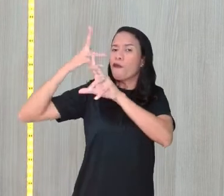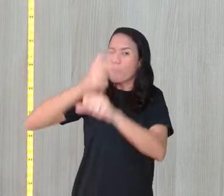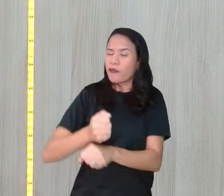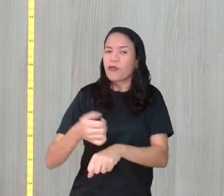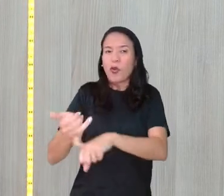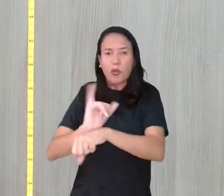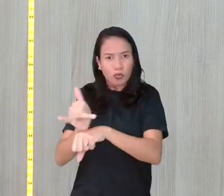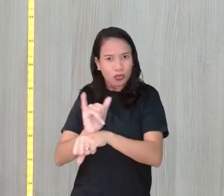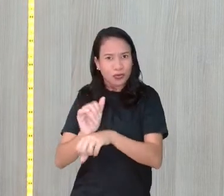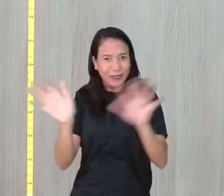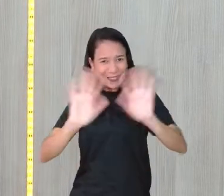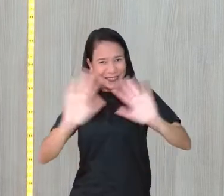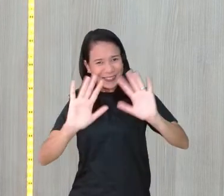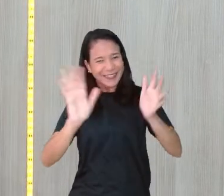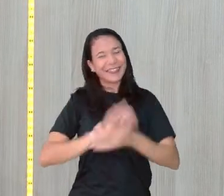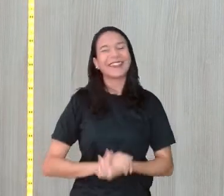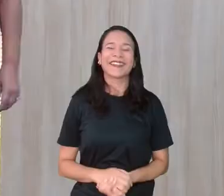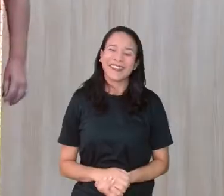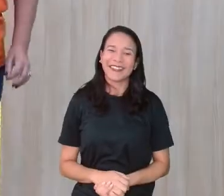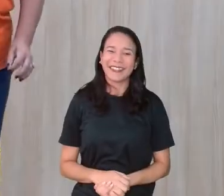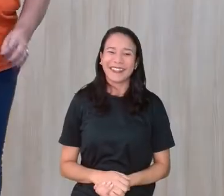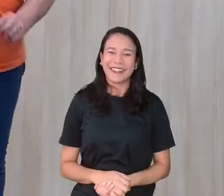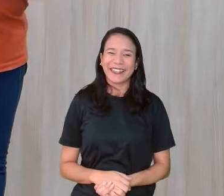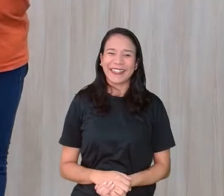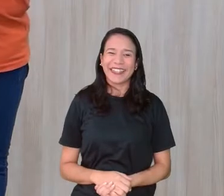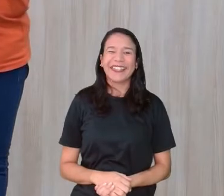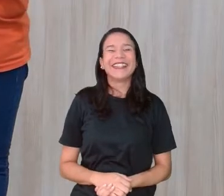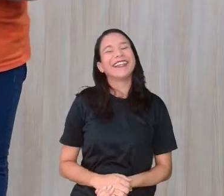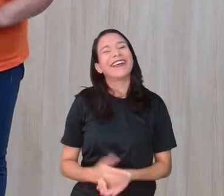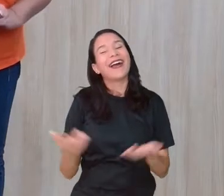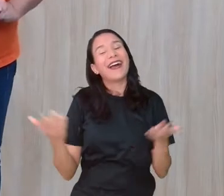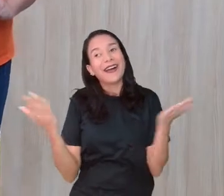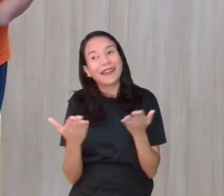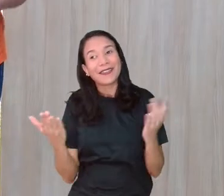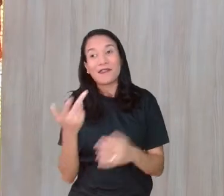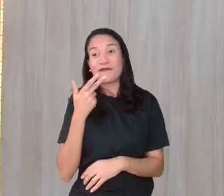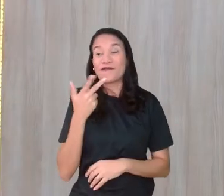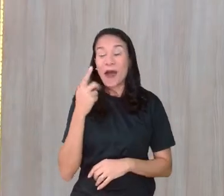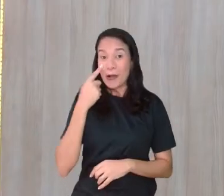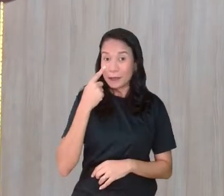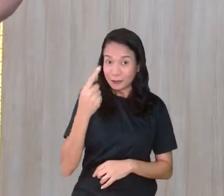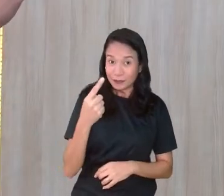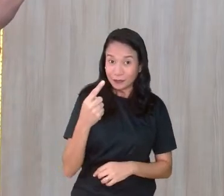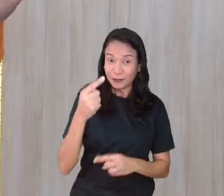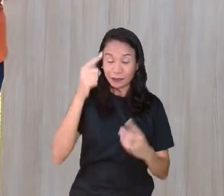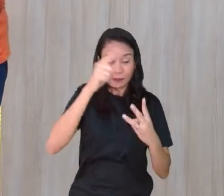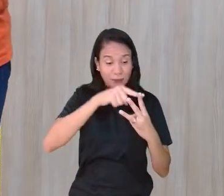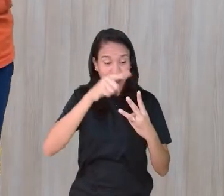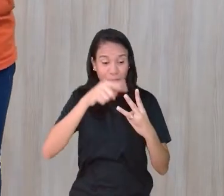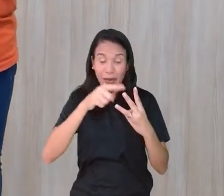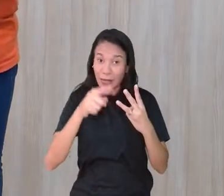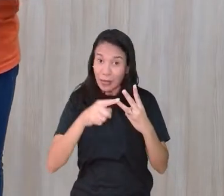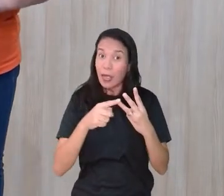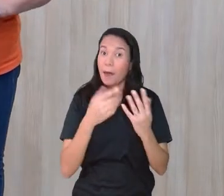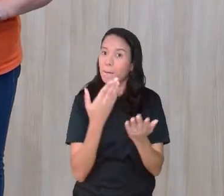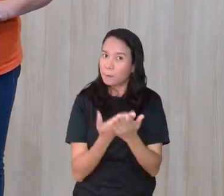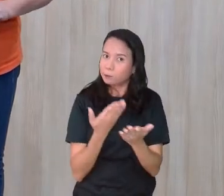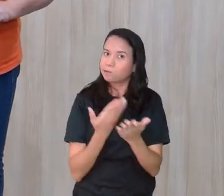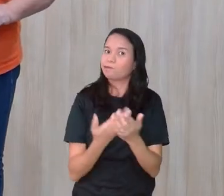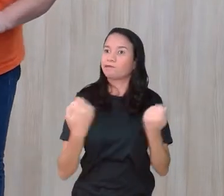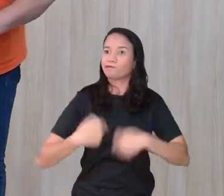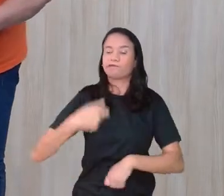tá certo? Tchau, tchau, pessoal. Estou deixando aqui 3 momentos que vocês vão tentar